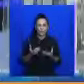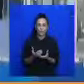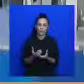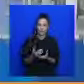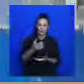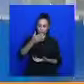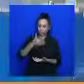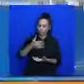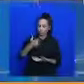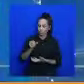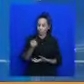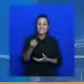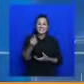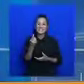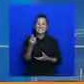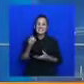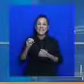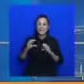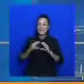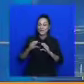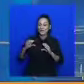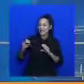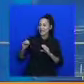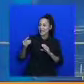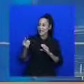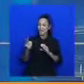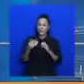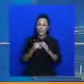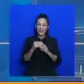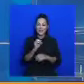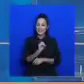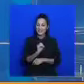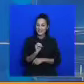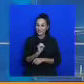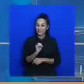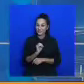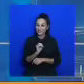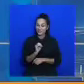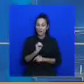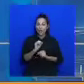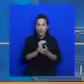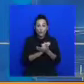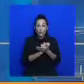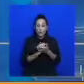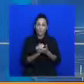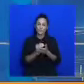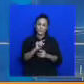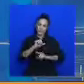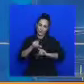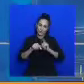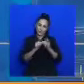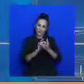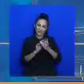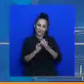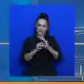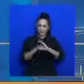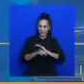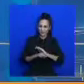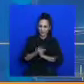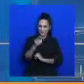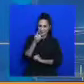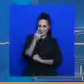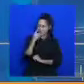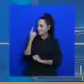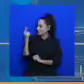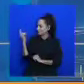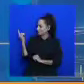Globo carregado, embaralhando 100 bolas numeradas de 01 a 00. Começou o sorteio da Lotomania.